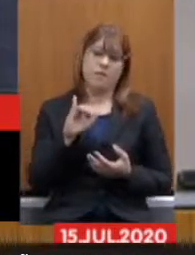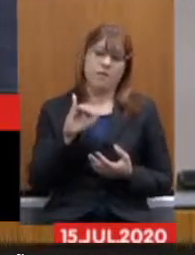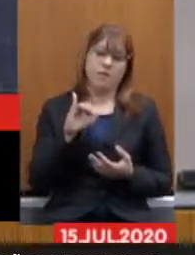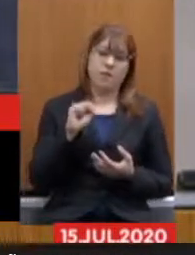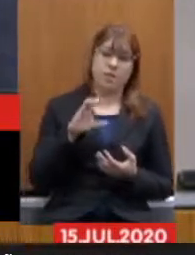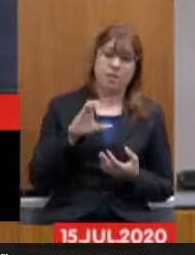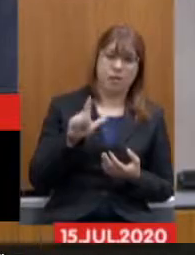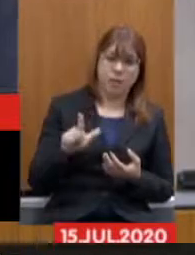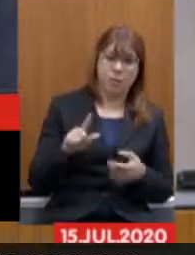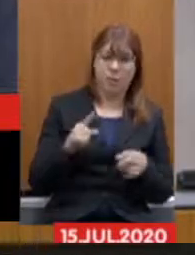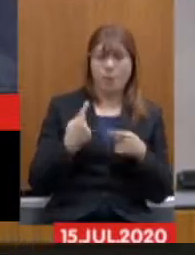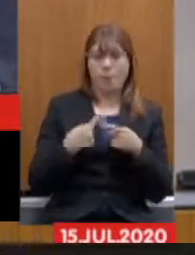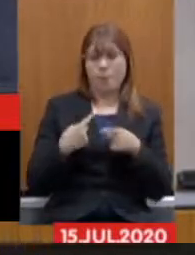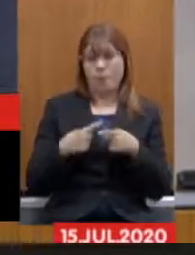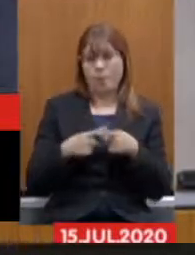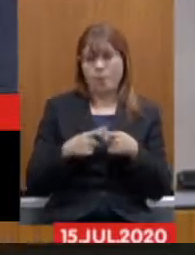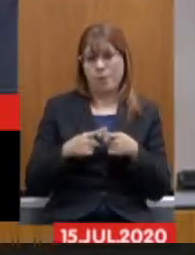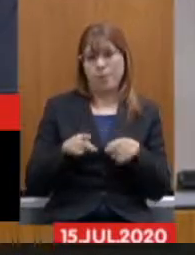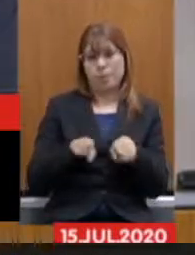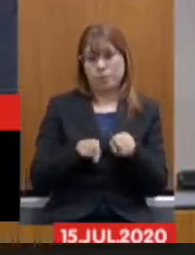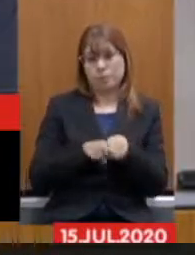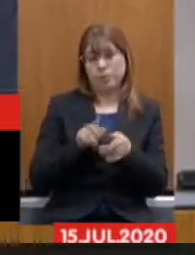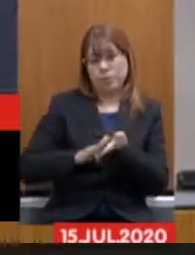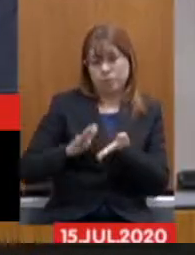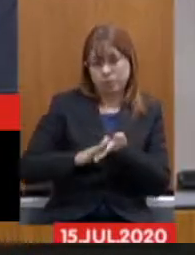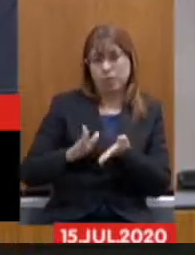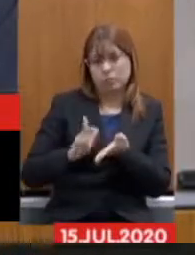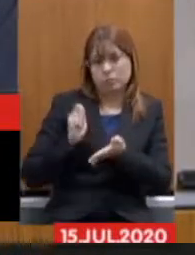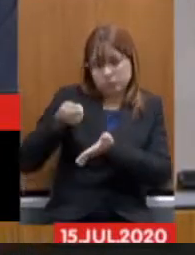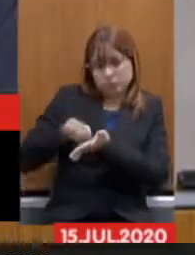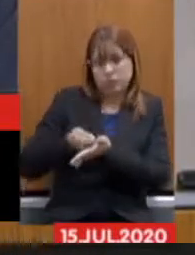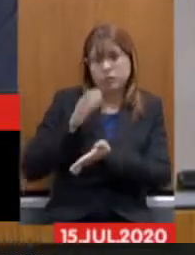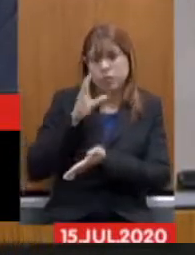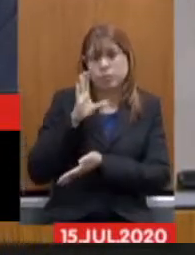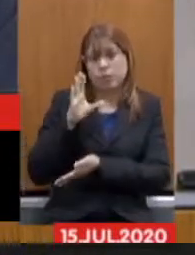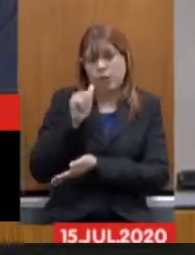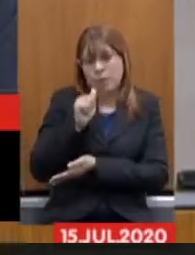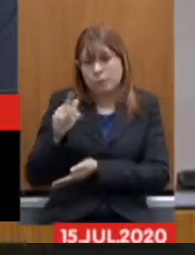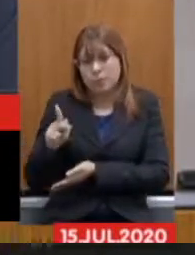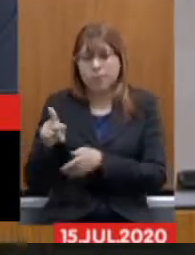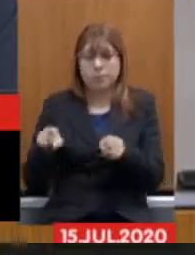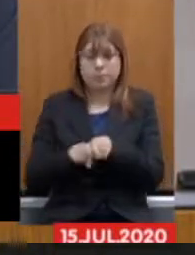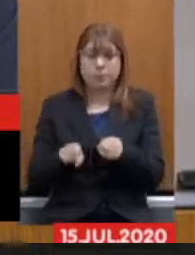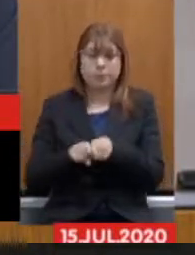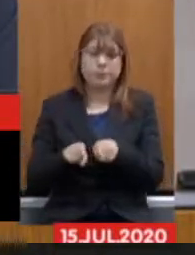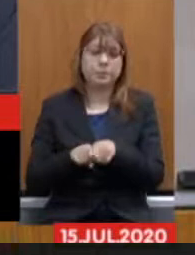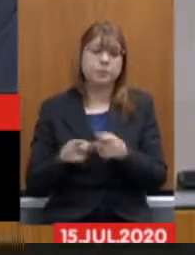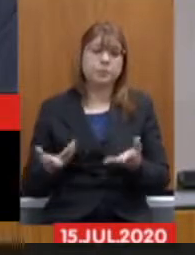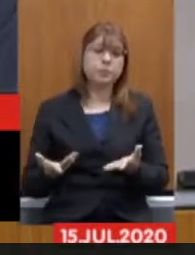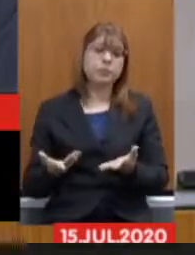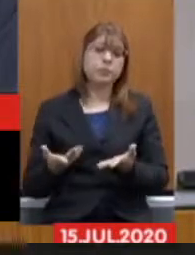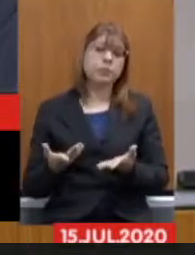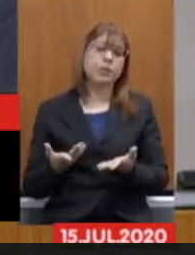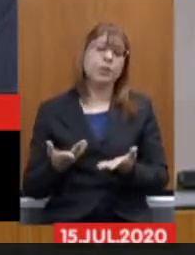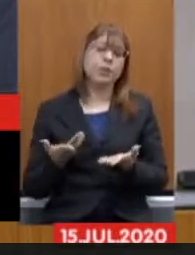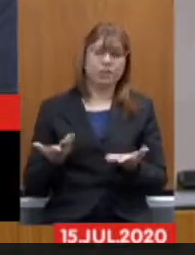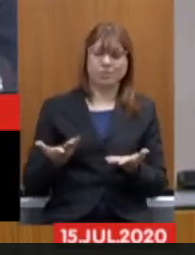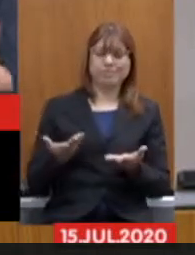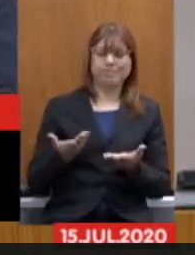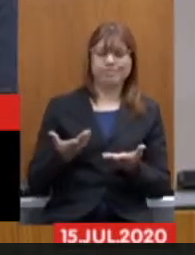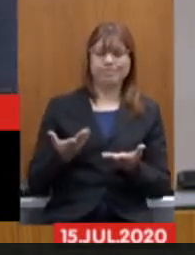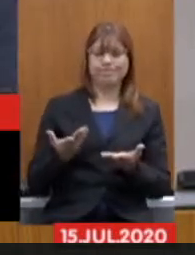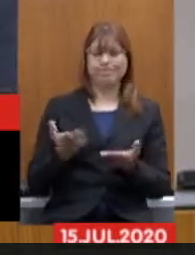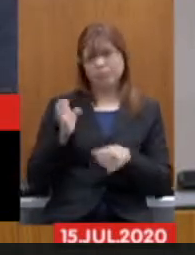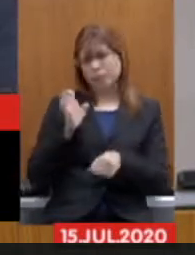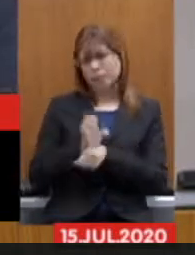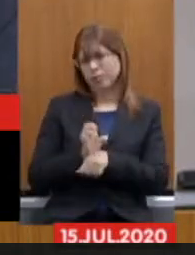e despesas da folha inclusive os aposentados acaba entrando no custo de folha como o estado hoje não faz uma